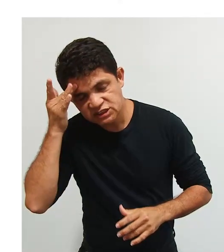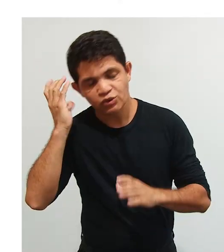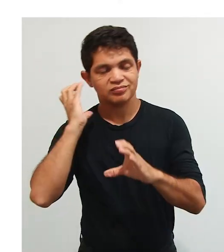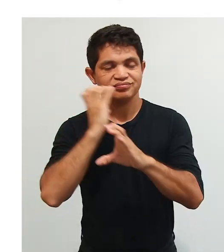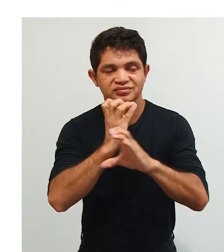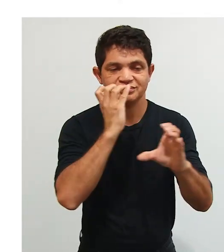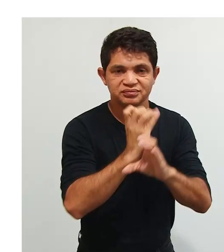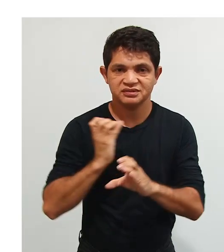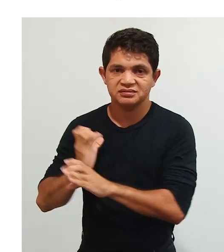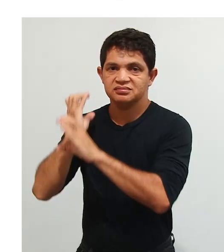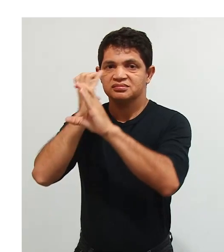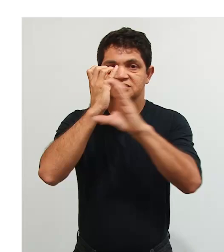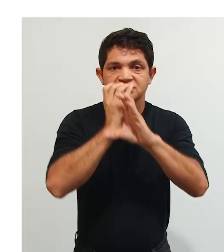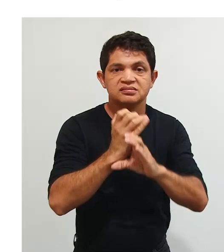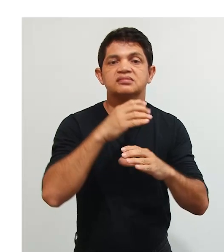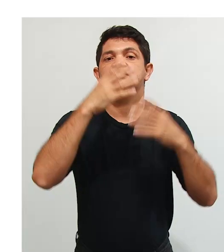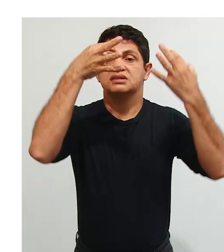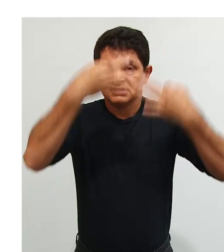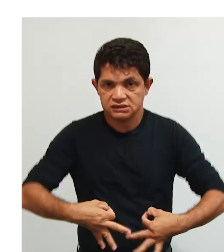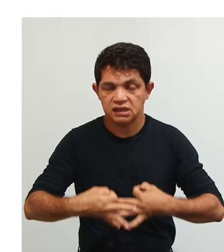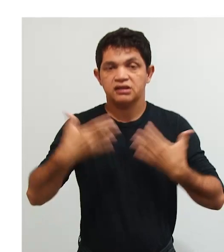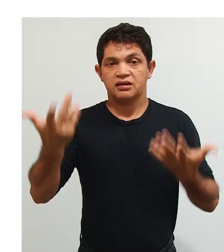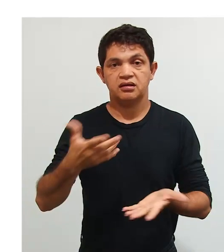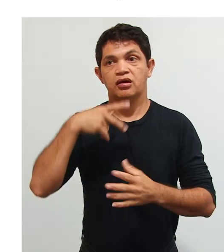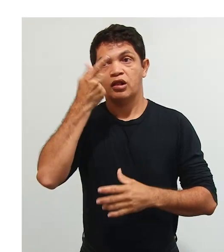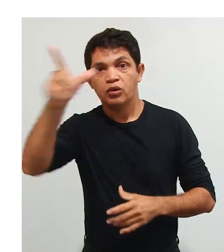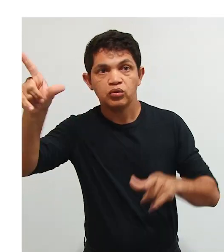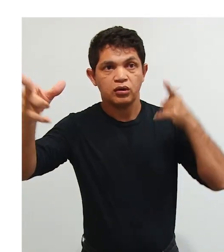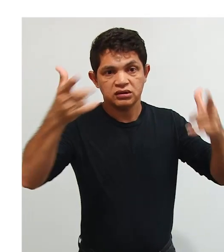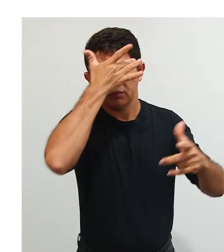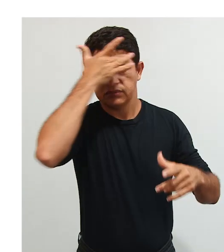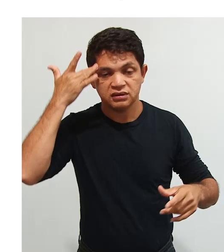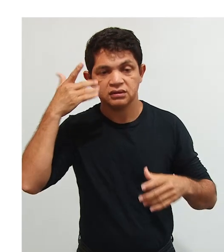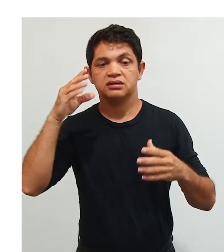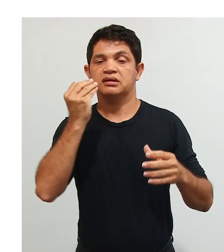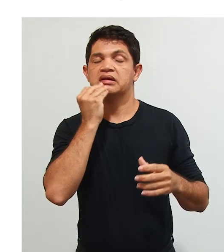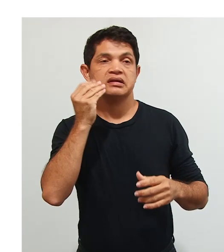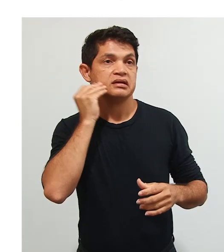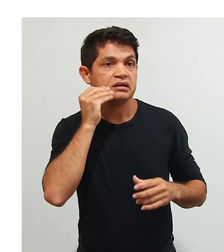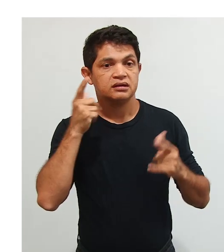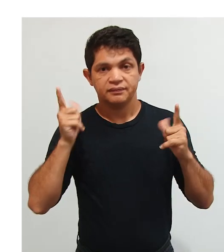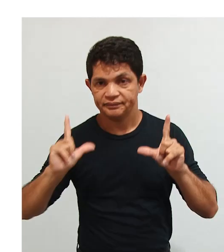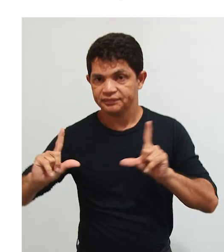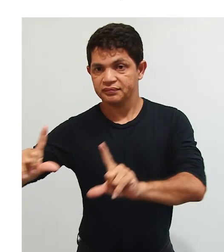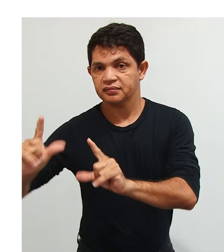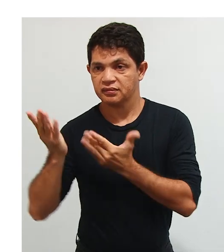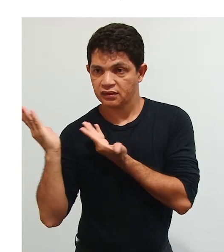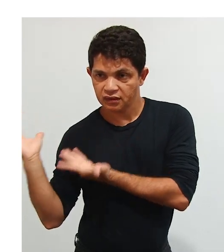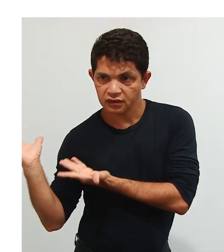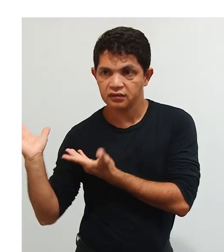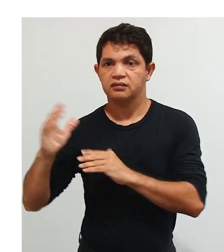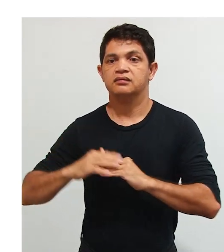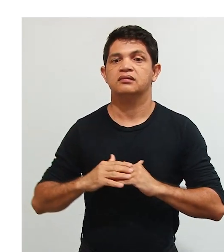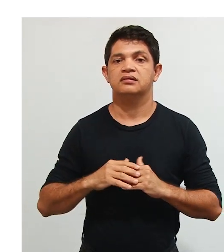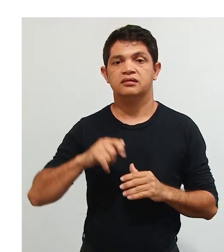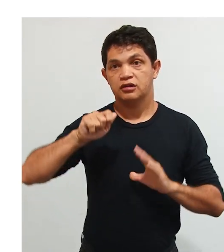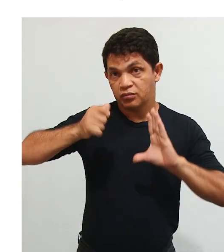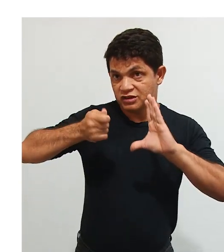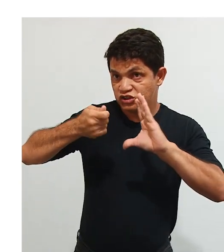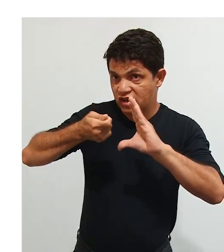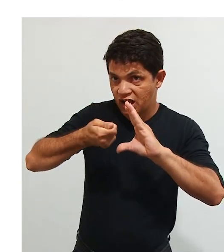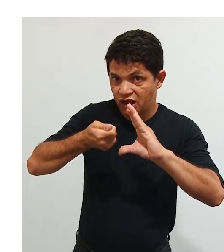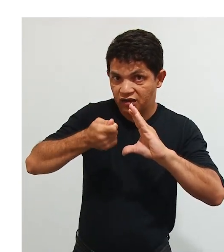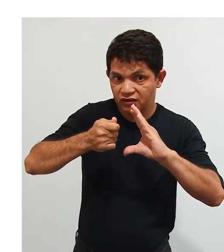se colocar no lugar das outras pessoas. Aqui eu trouxe para vocês uma charge